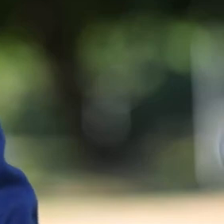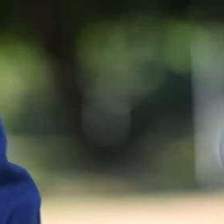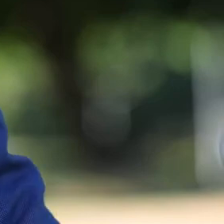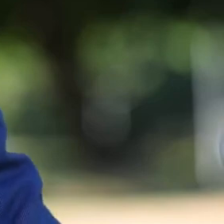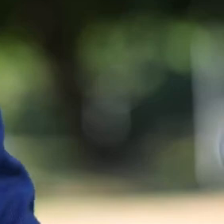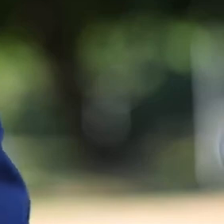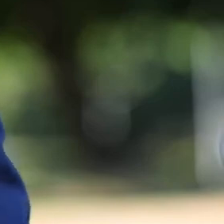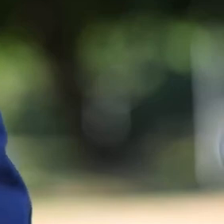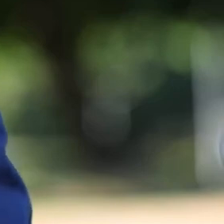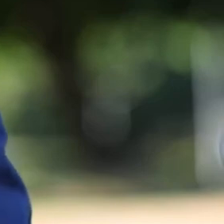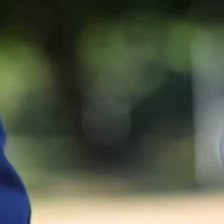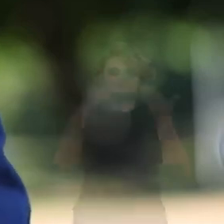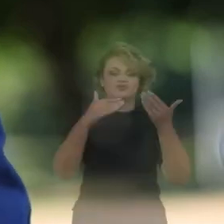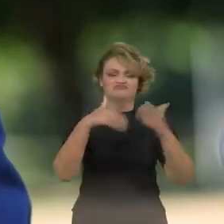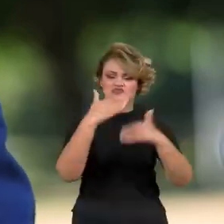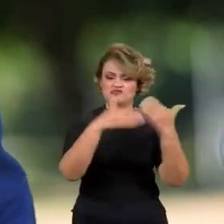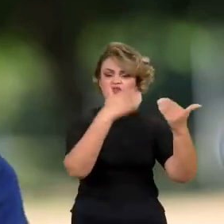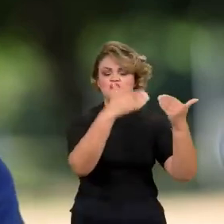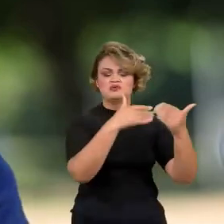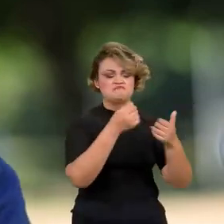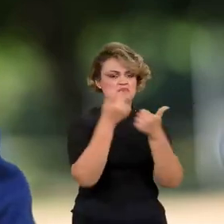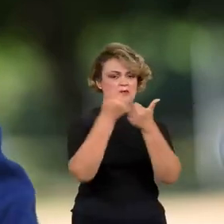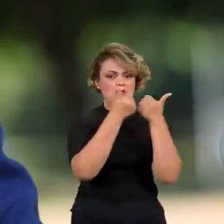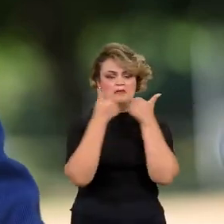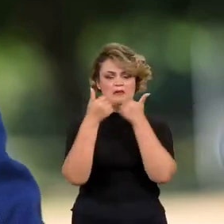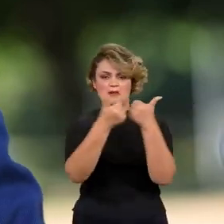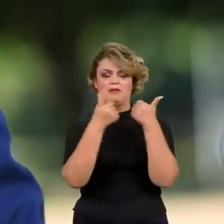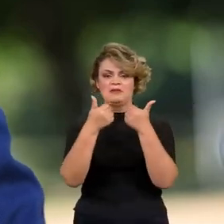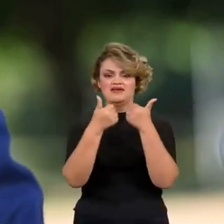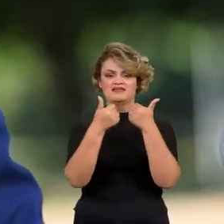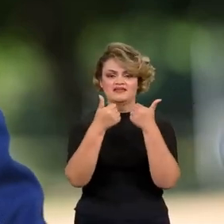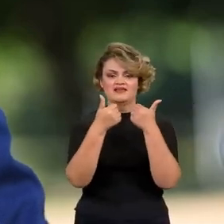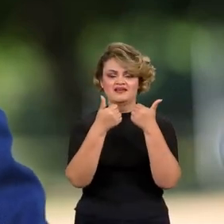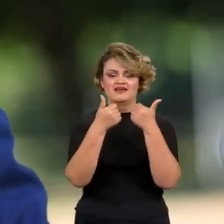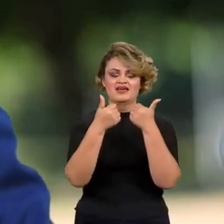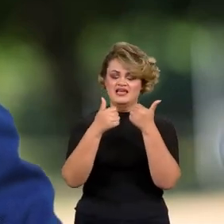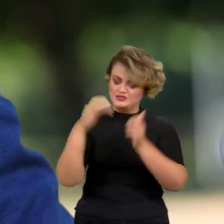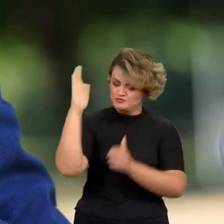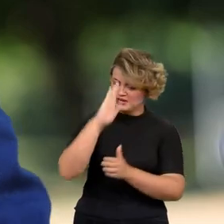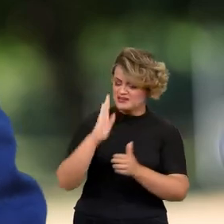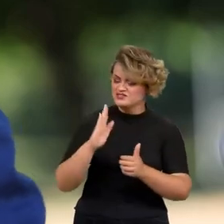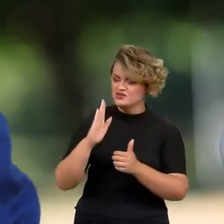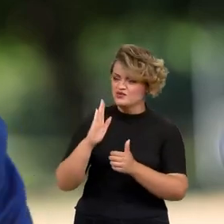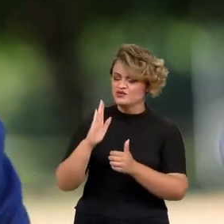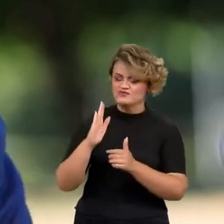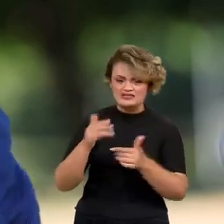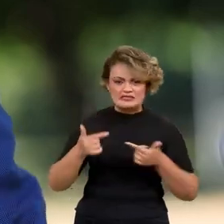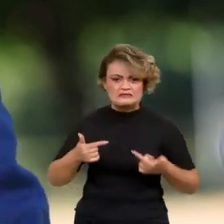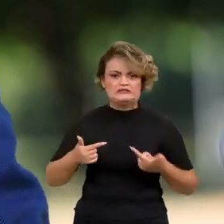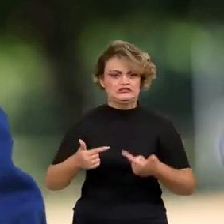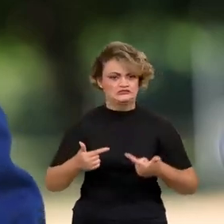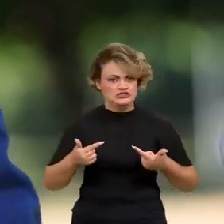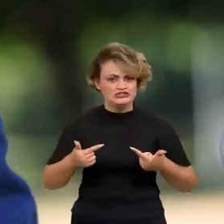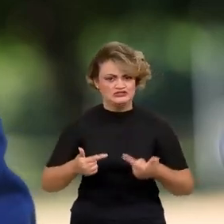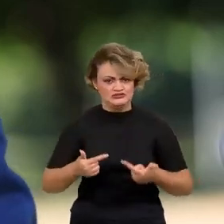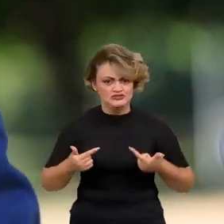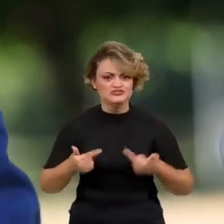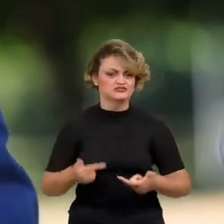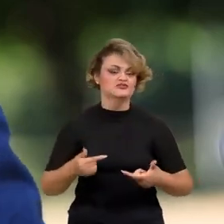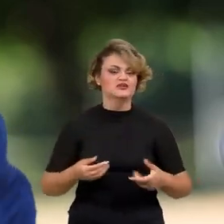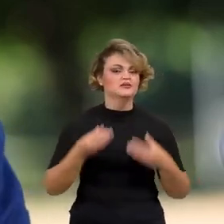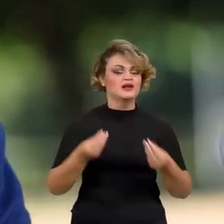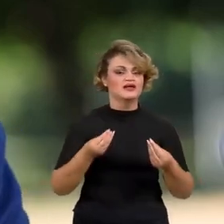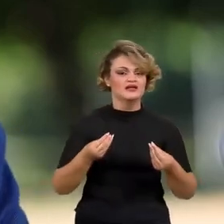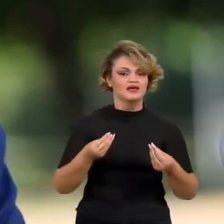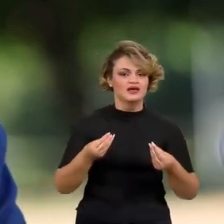de forma virtuosa Como diria o seu Favorito esse Brasil vai voltar a ser ativo e ativo para que a gente nunca mais